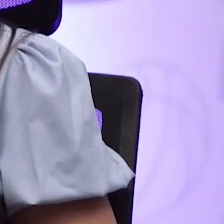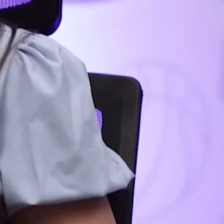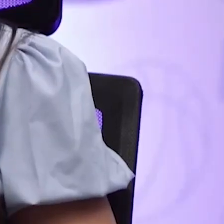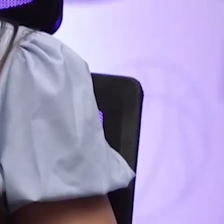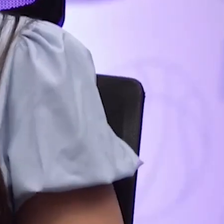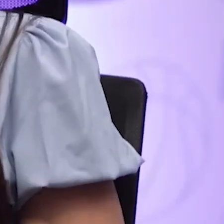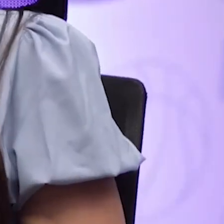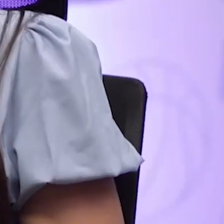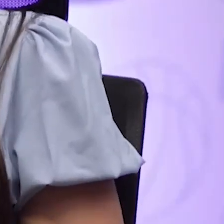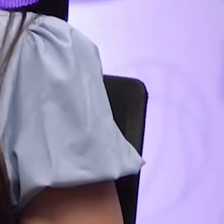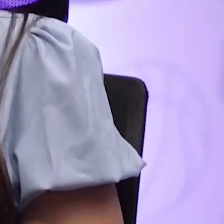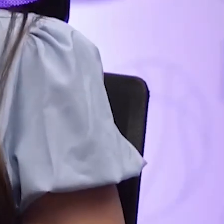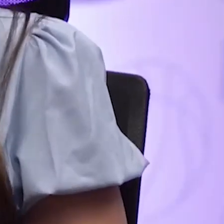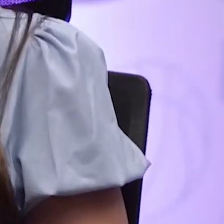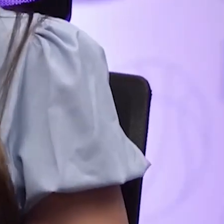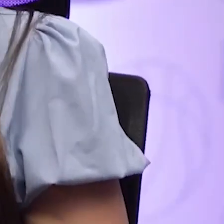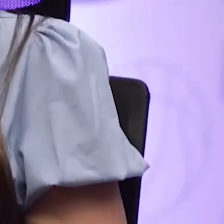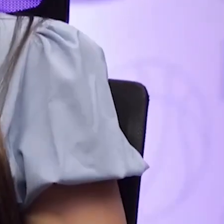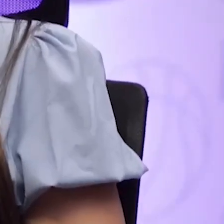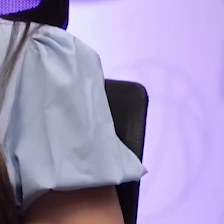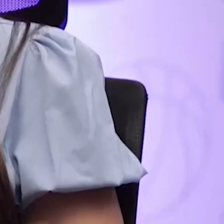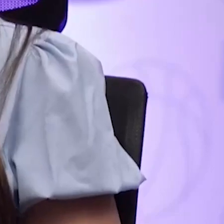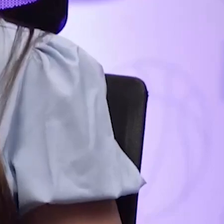Eu falo?